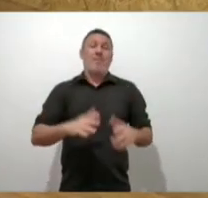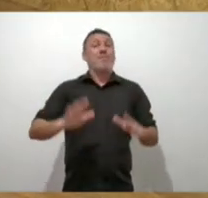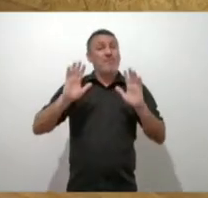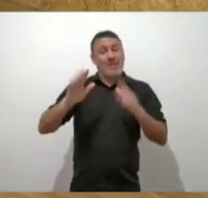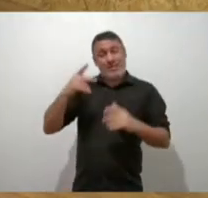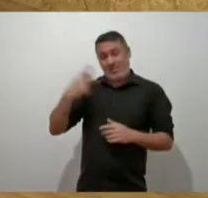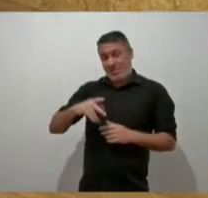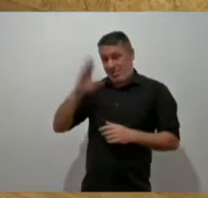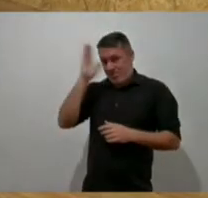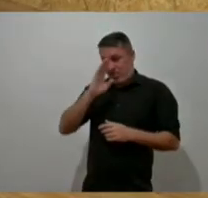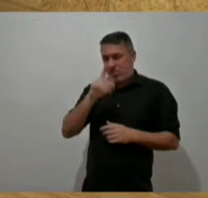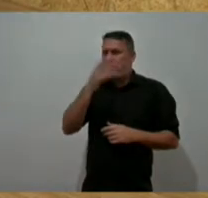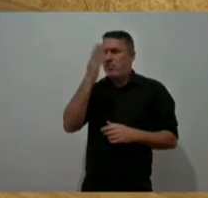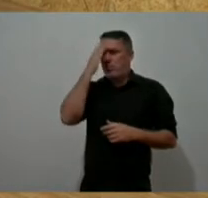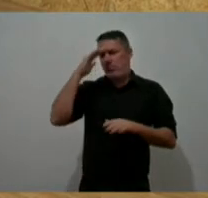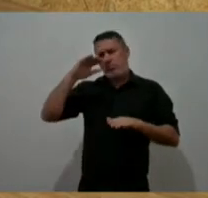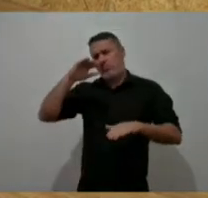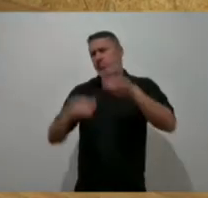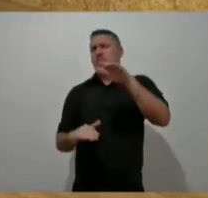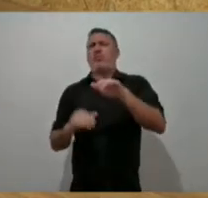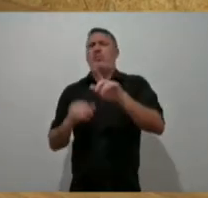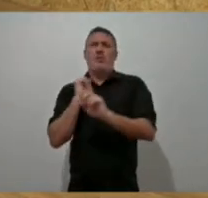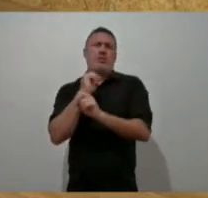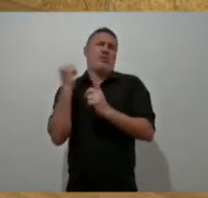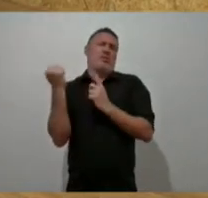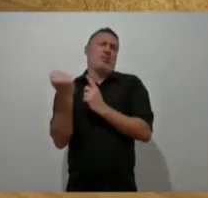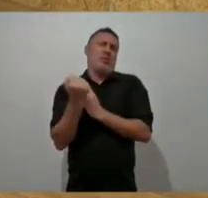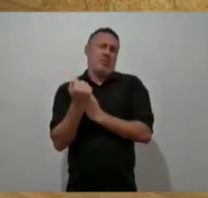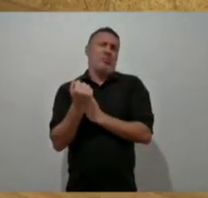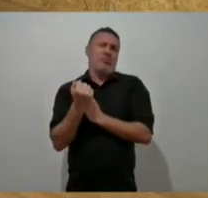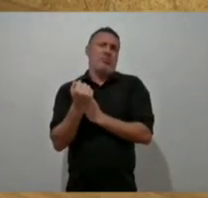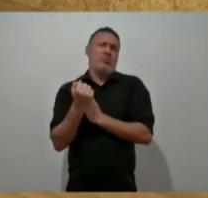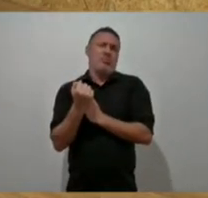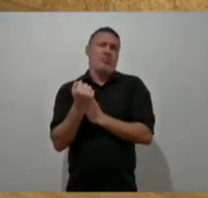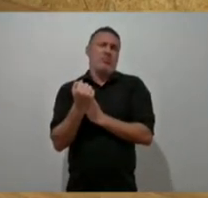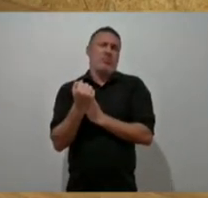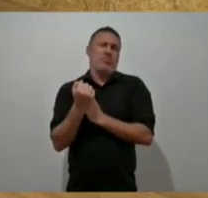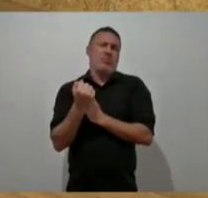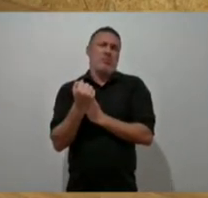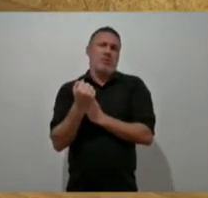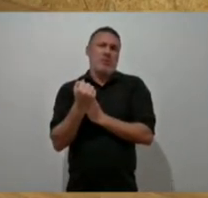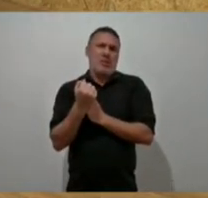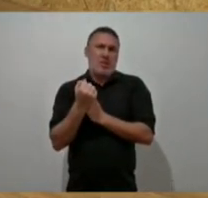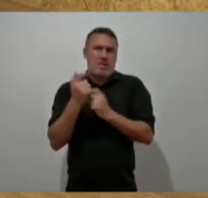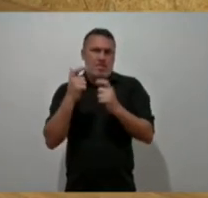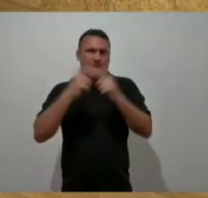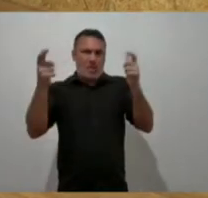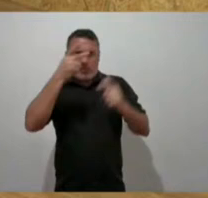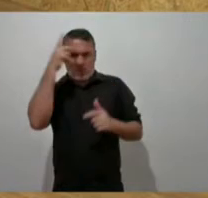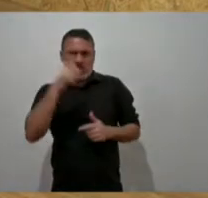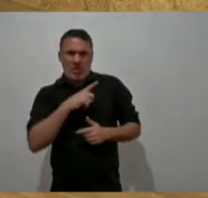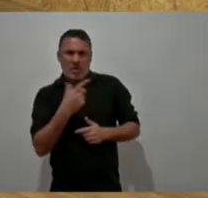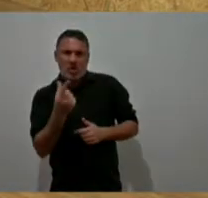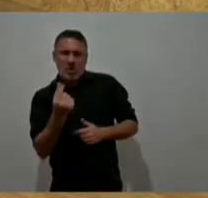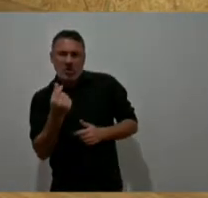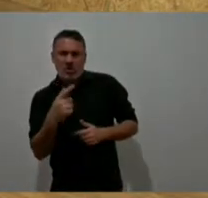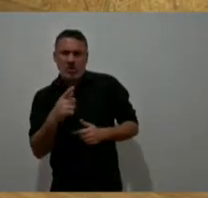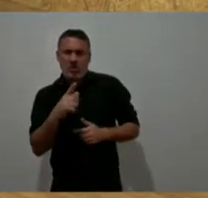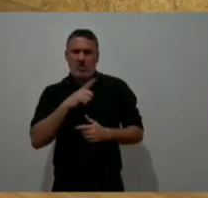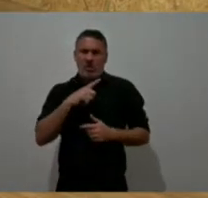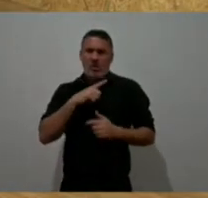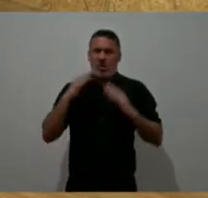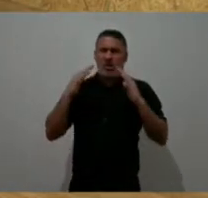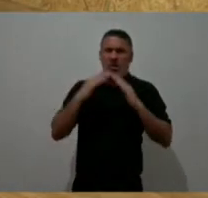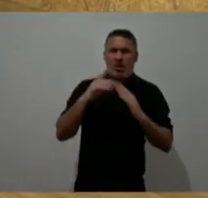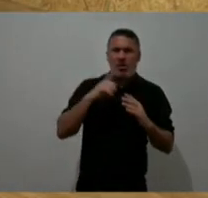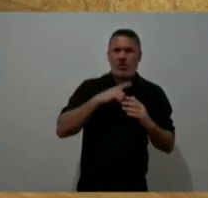onde o patrimônio não necessariamente está presente para todo mundo. Então, hoje, você ouve muito aquela expressão